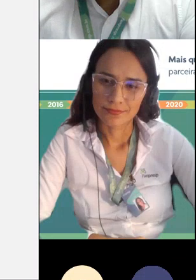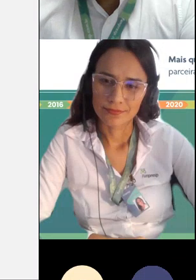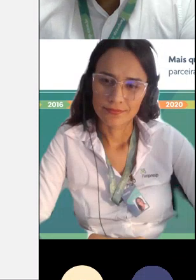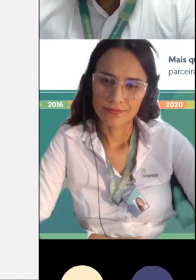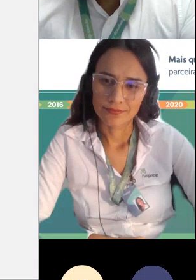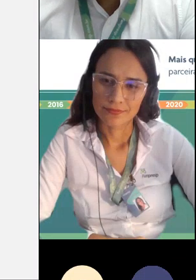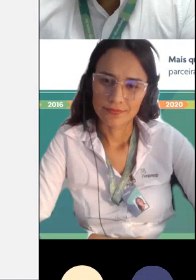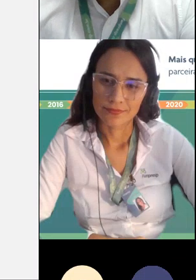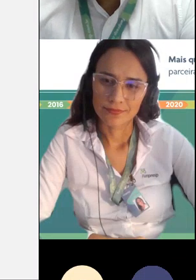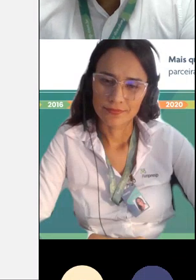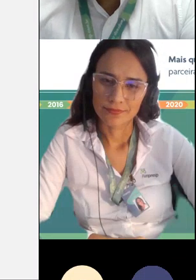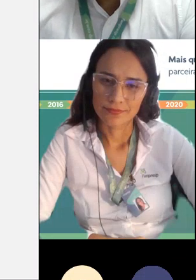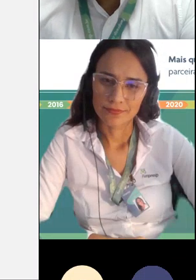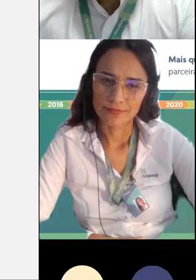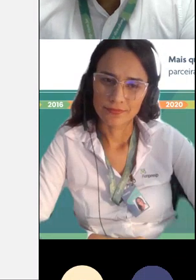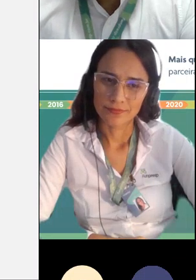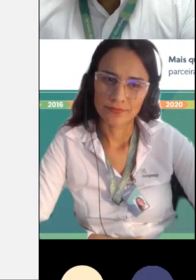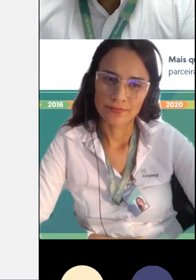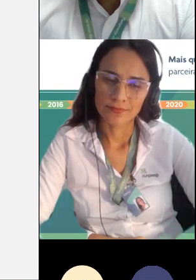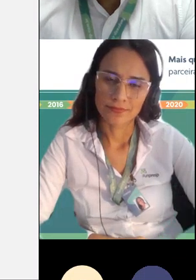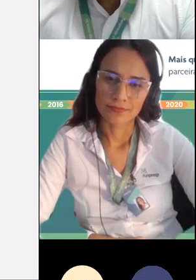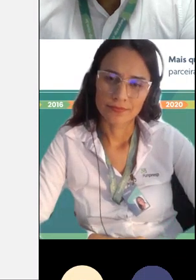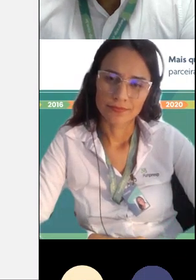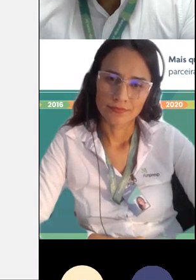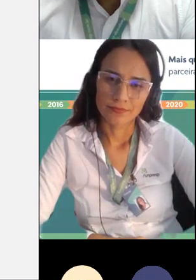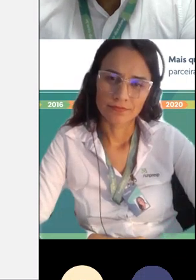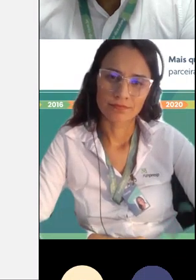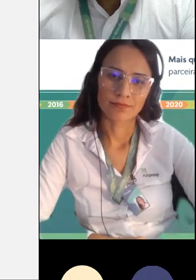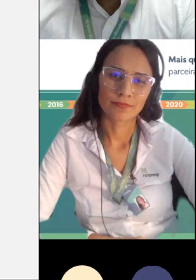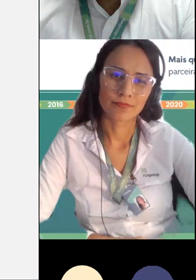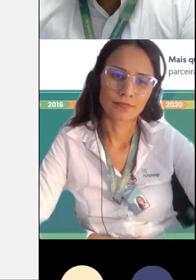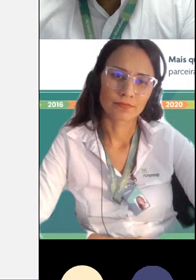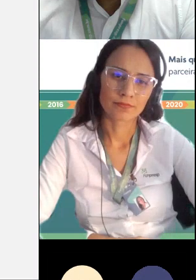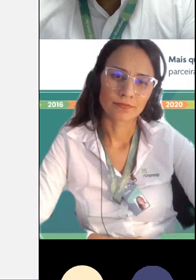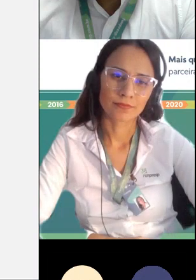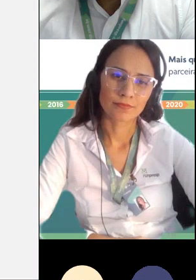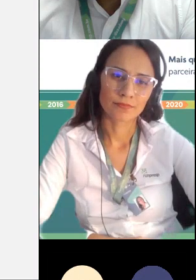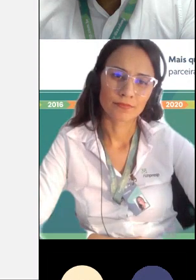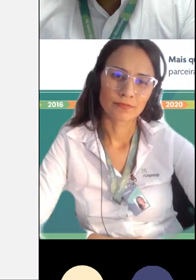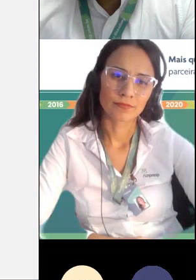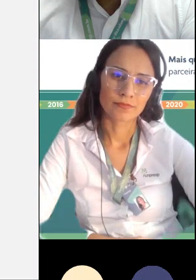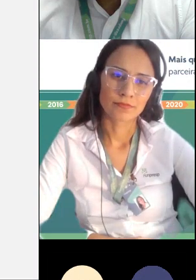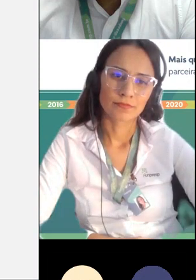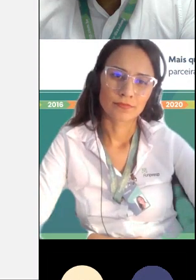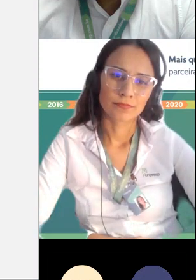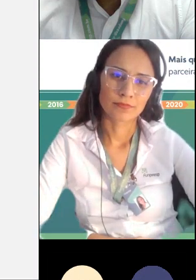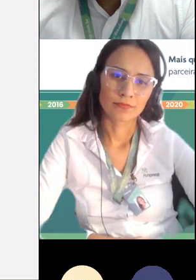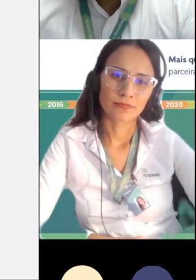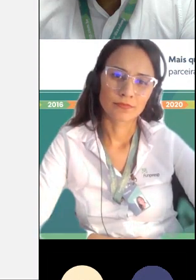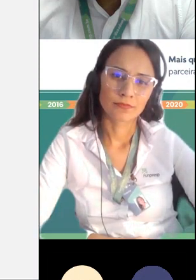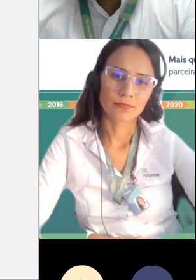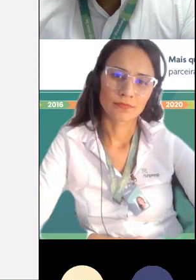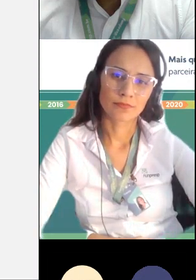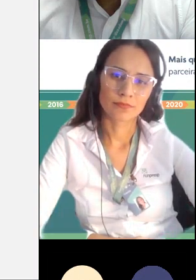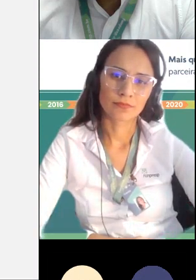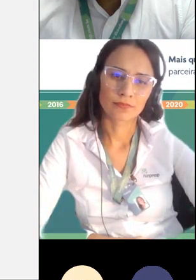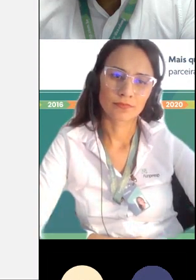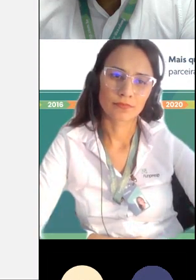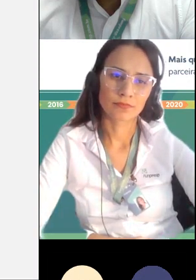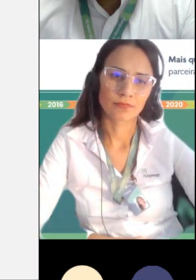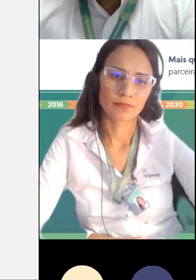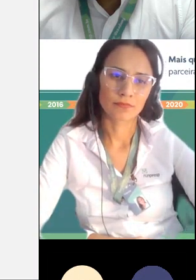Então, verifique. Qual é a sua remuneração hoje? Se coloque na coluna da sua remuneração. É 5.000? Você está